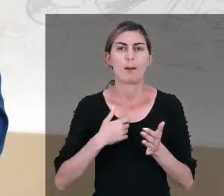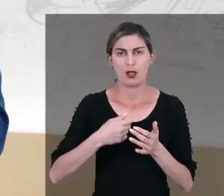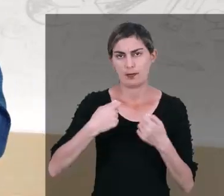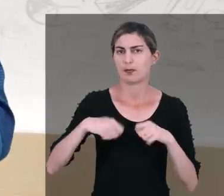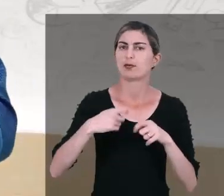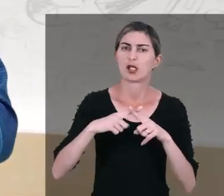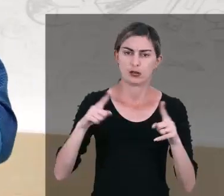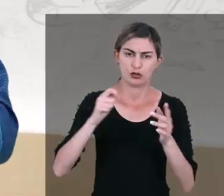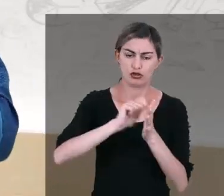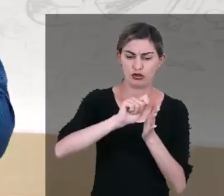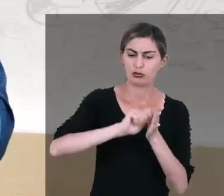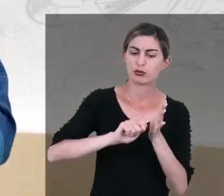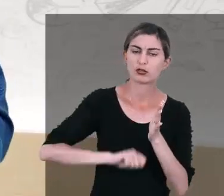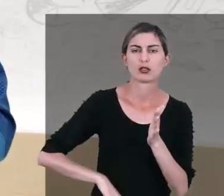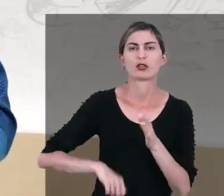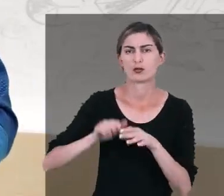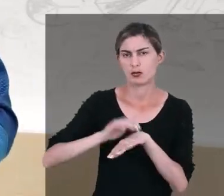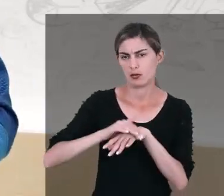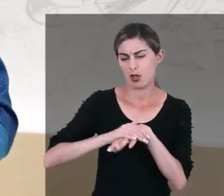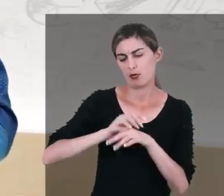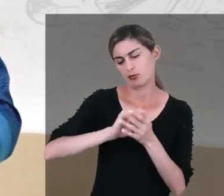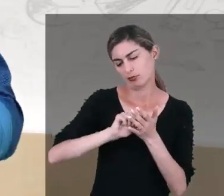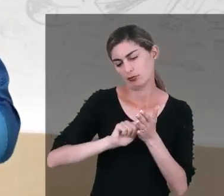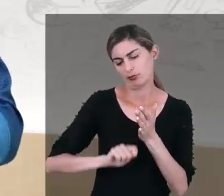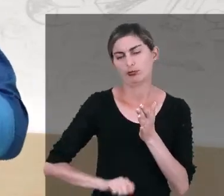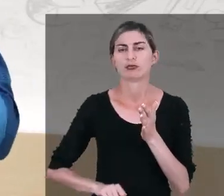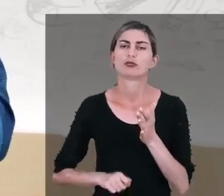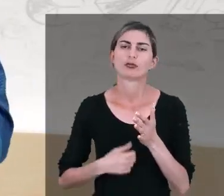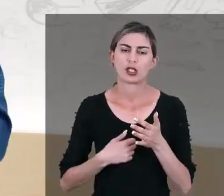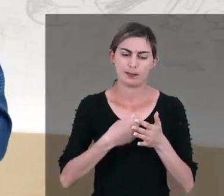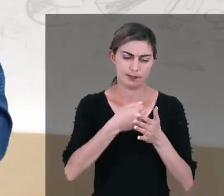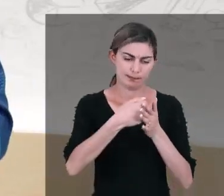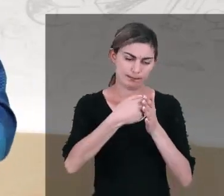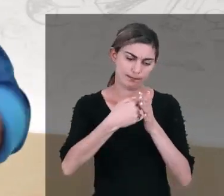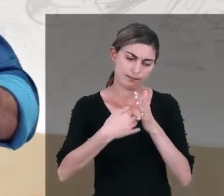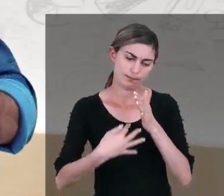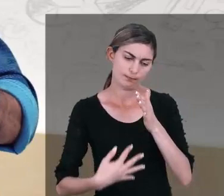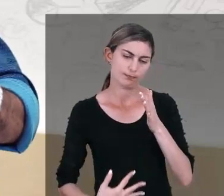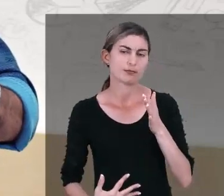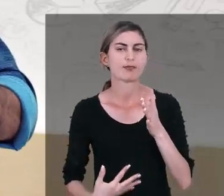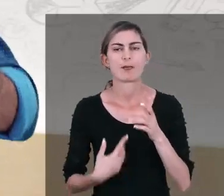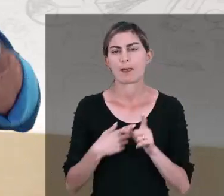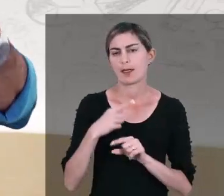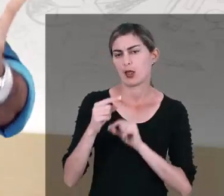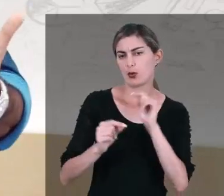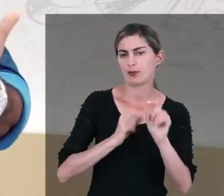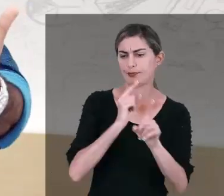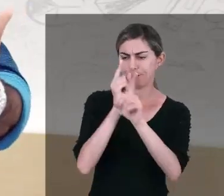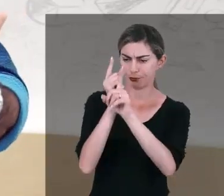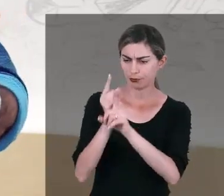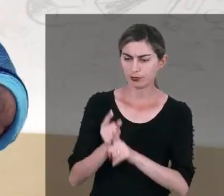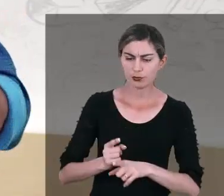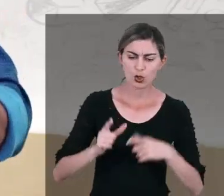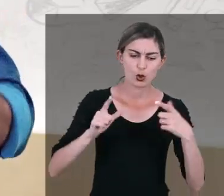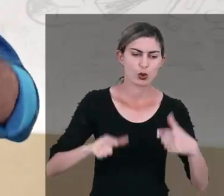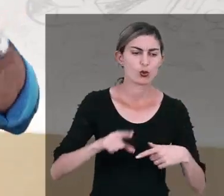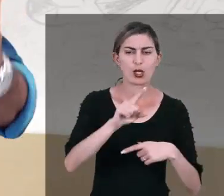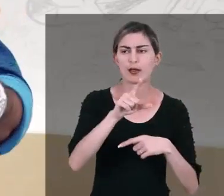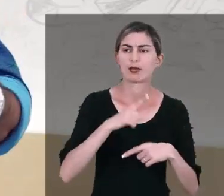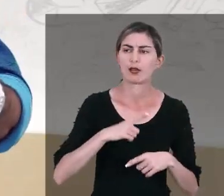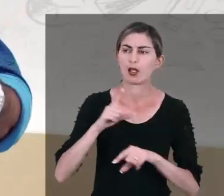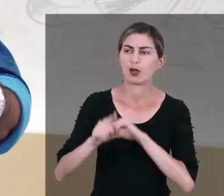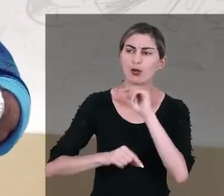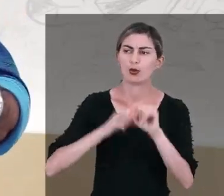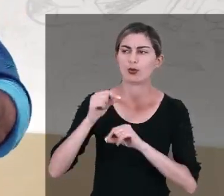escrito, ele é predominantemente escrito, né? Nós vamos descrever o que foi que nós encontramos do espaço, o que se